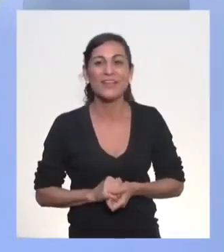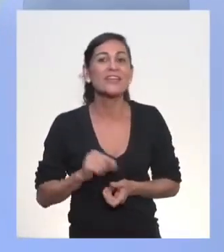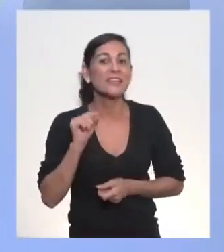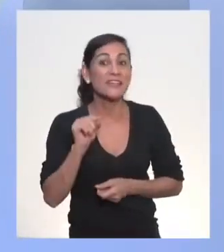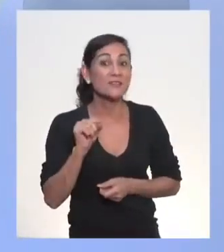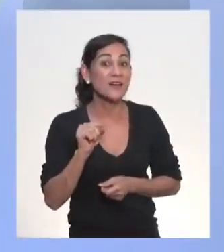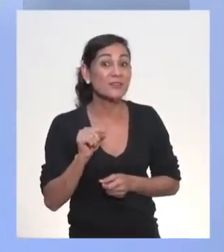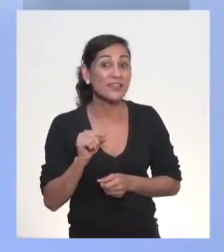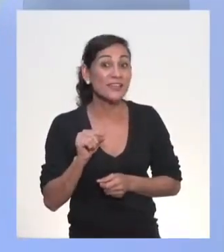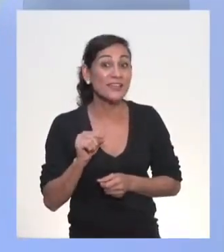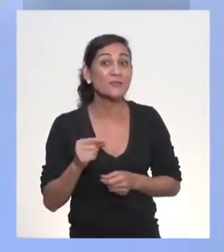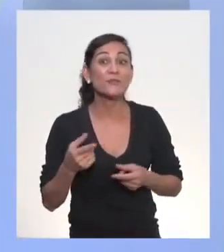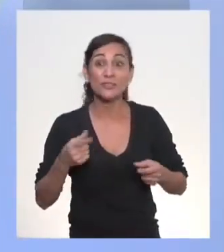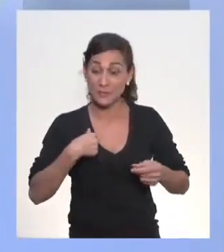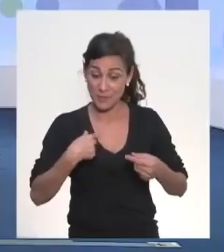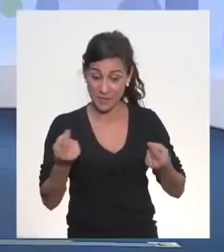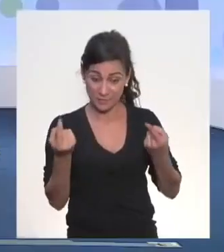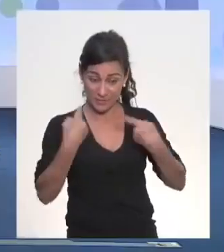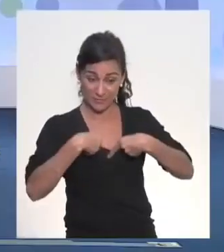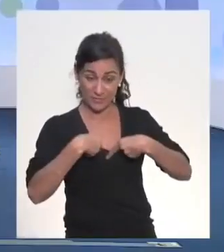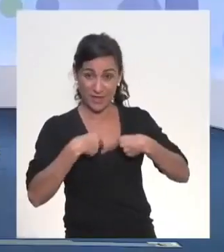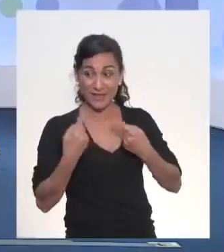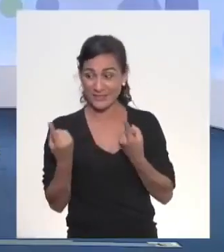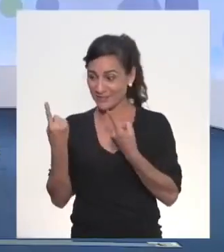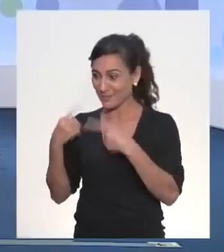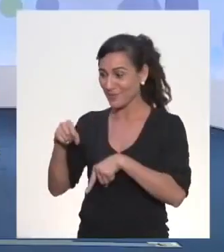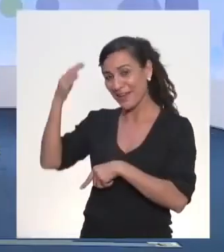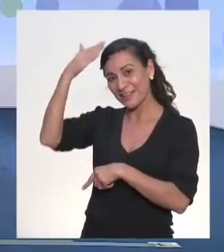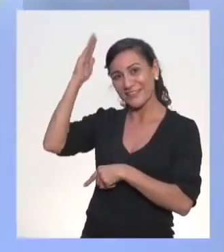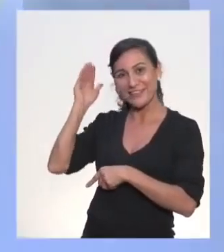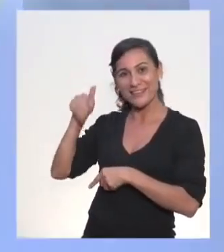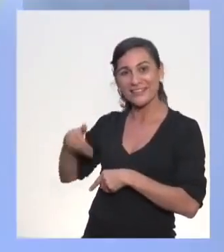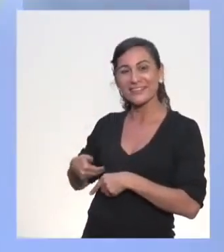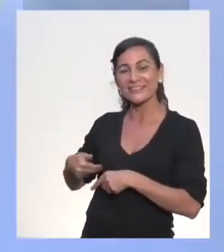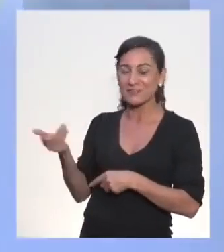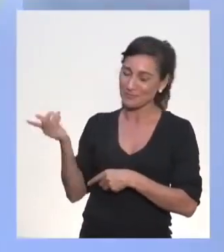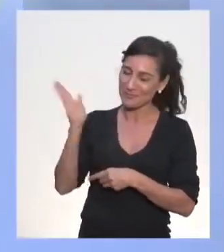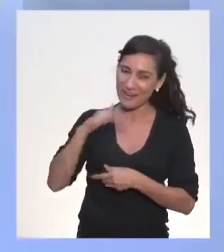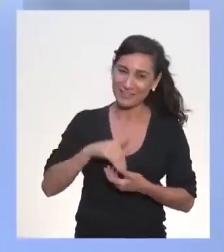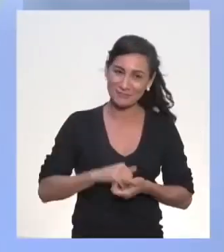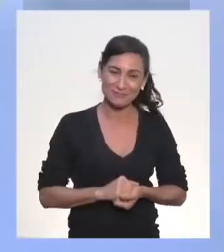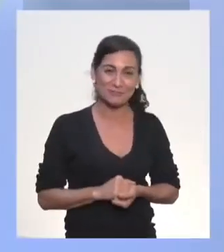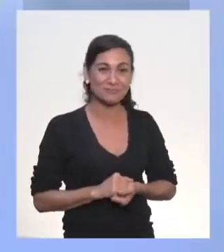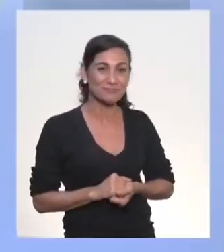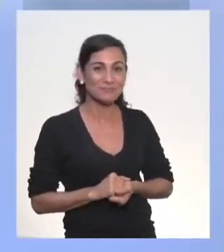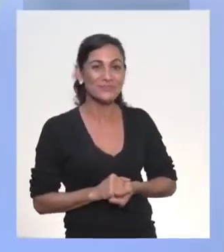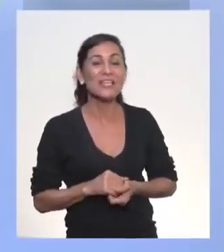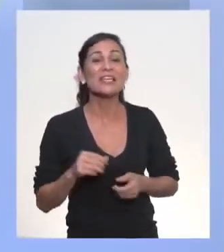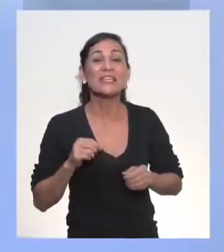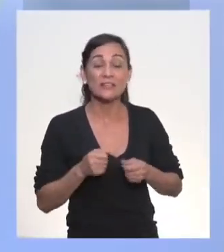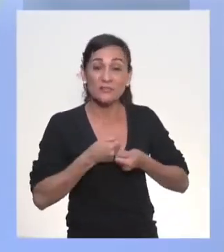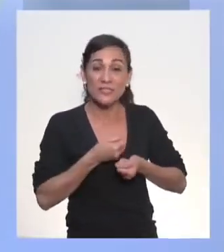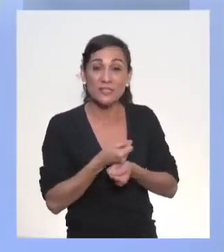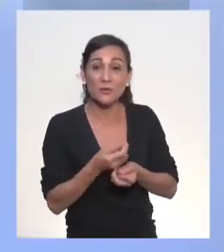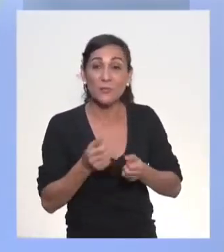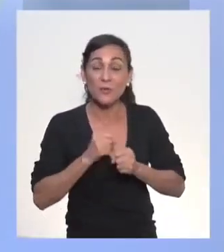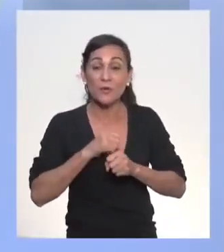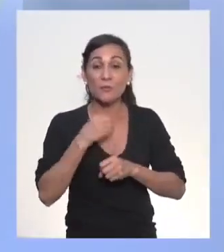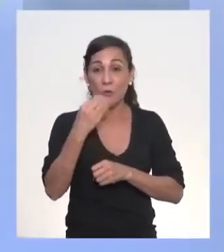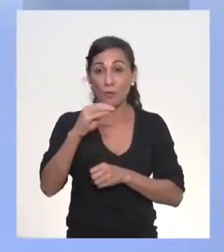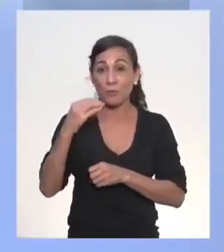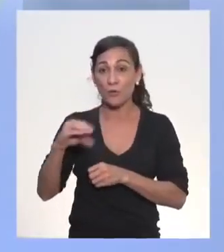eu vou me desafiar também, desafiar a professora Tayana. Ai, meu Deus. Olha só, vamos fazer o seguinte, eu quero que você compartilhe conosco, língua